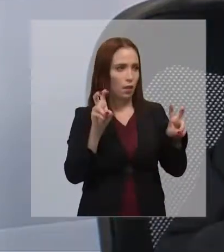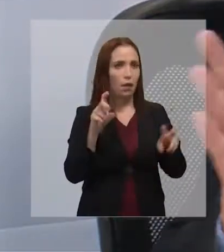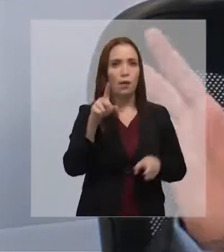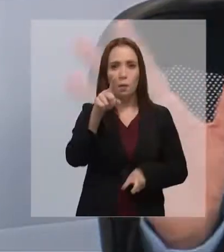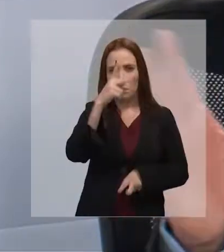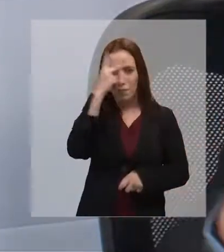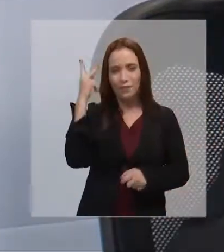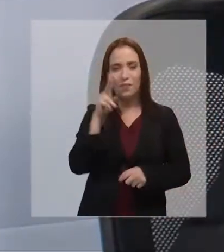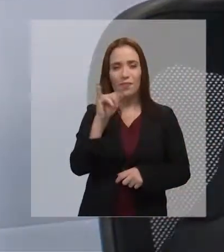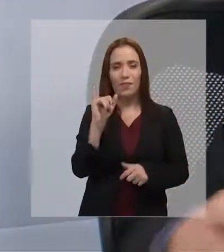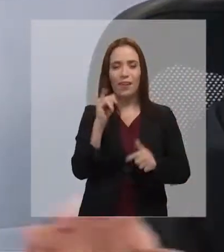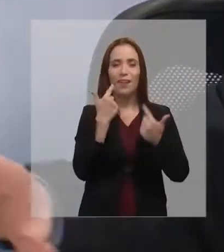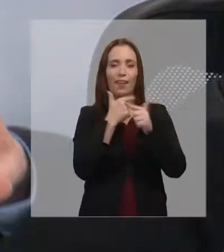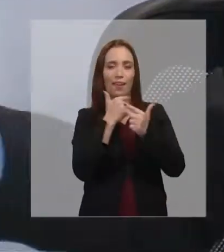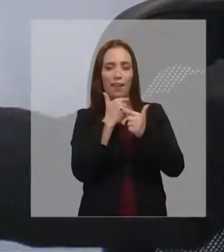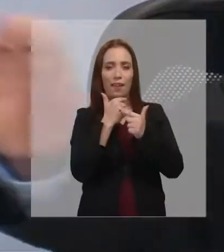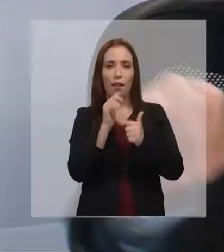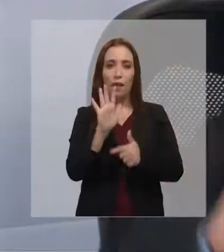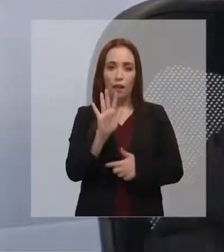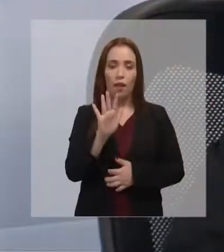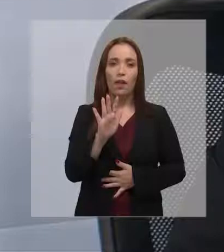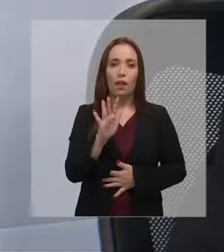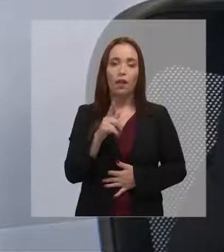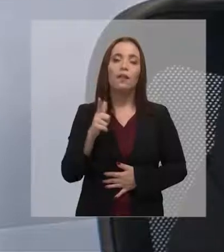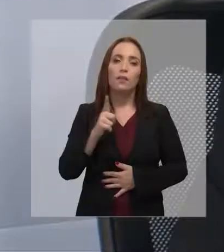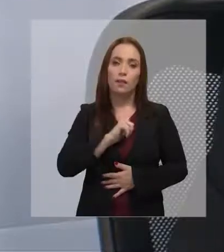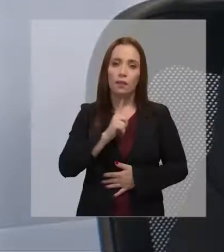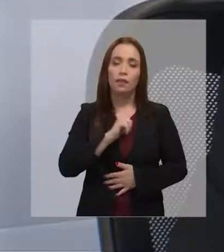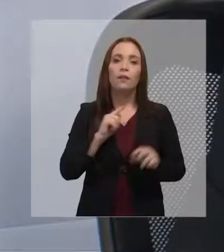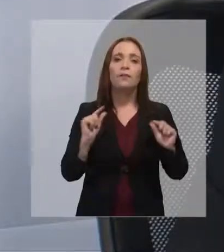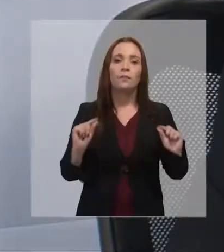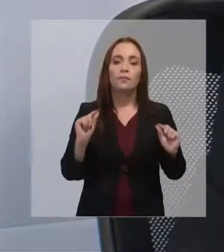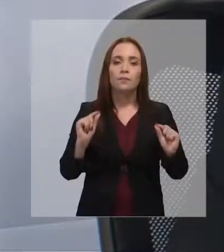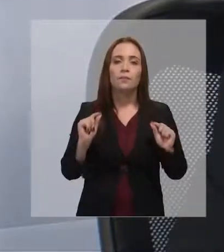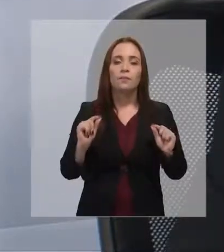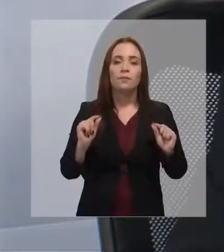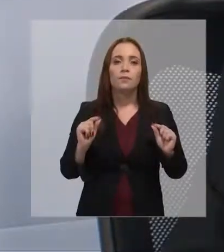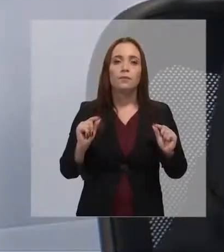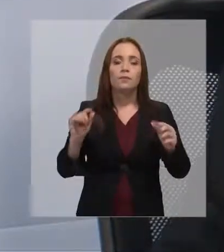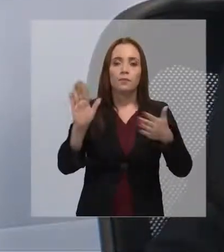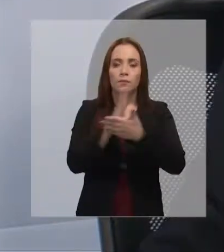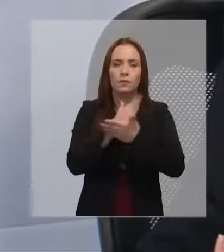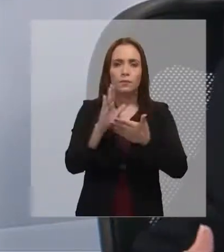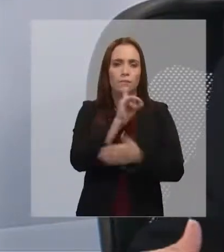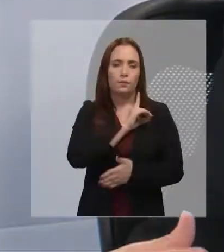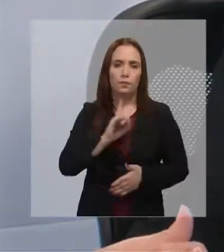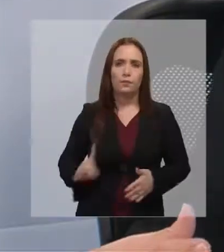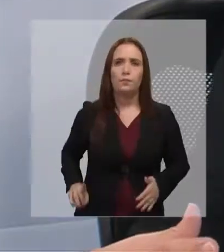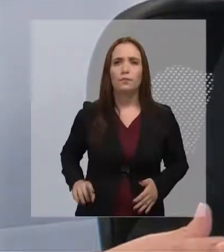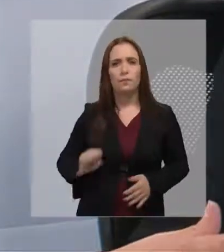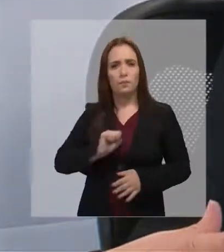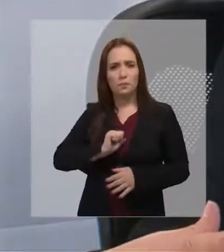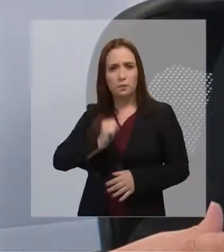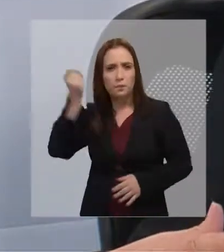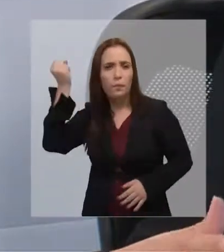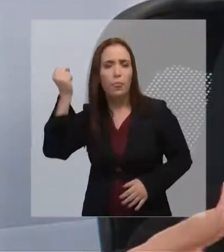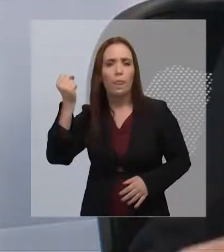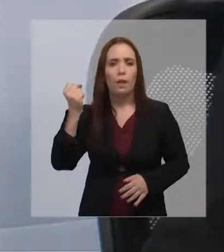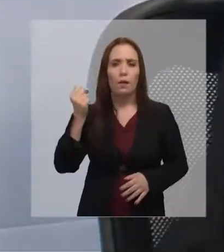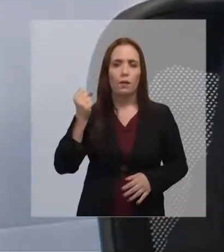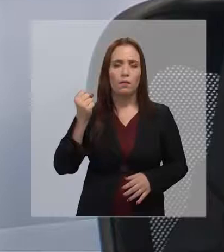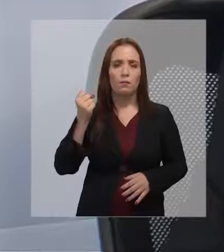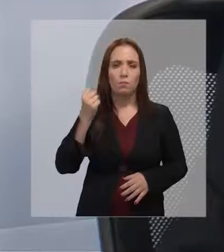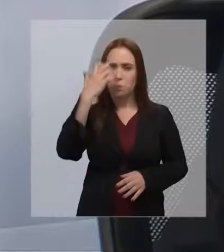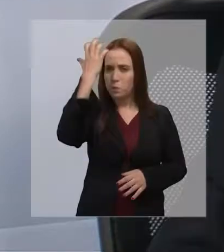que o telespectador vai até rir, revolta de presidiário. Os deputados podem até se revoltar, fazer beicinho,